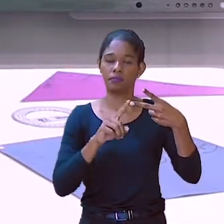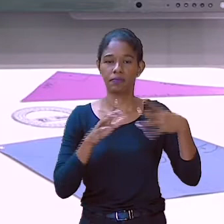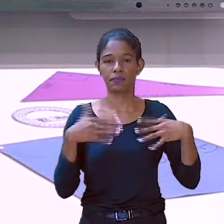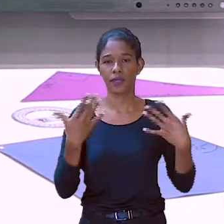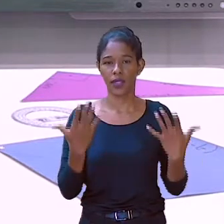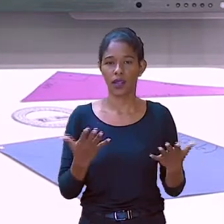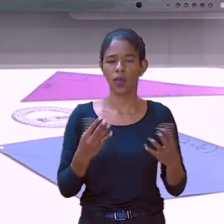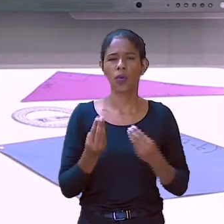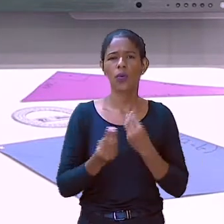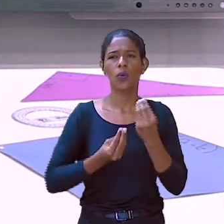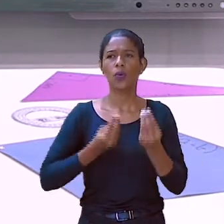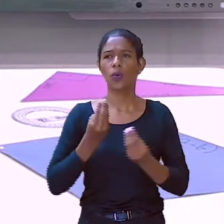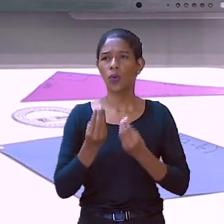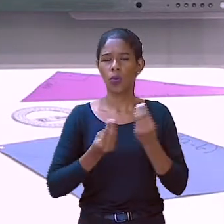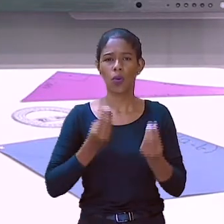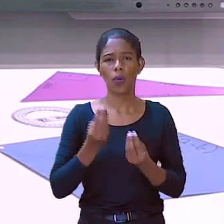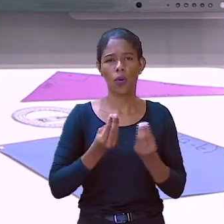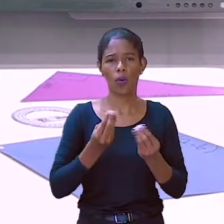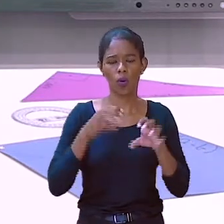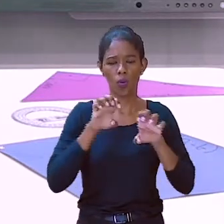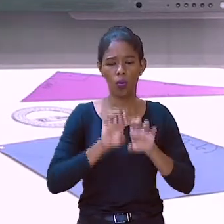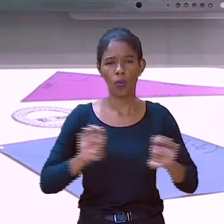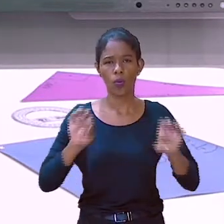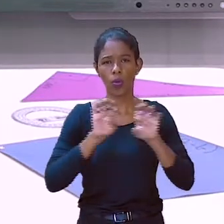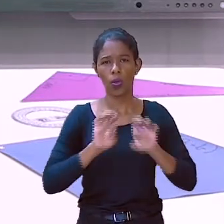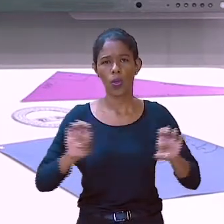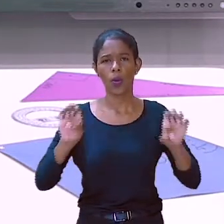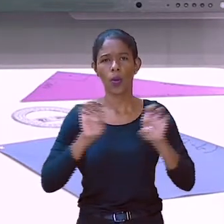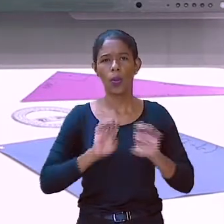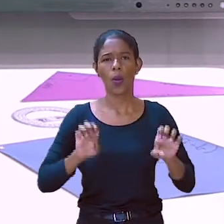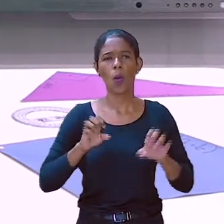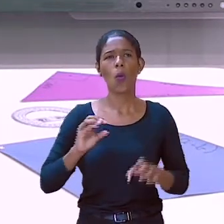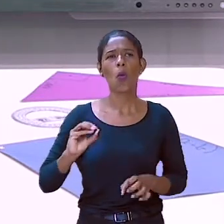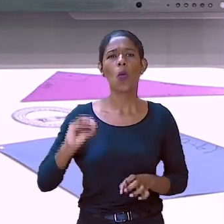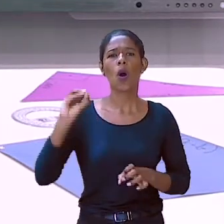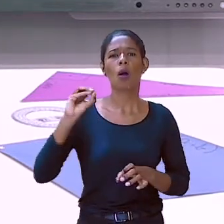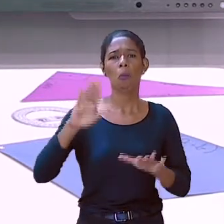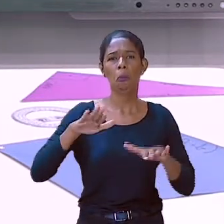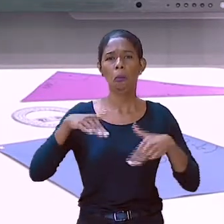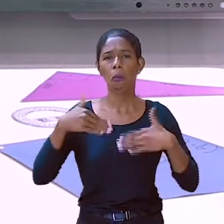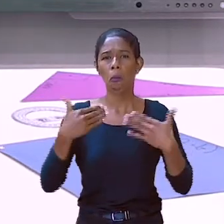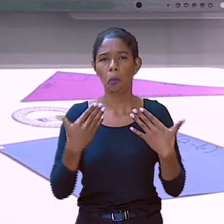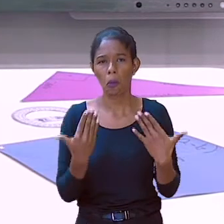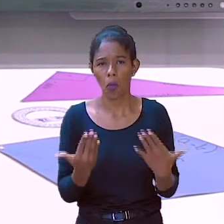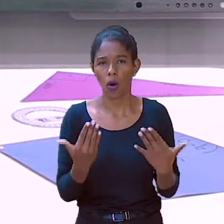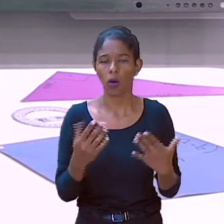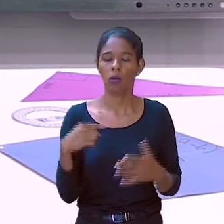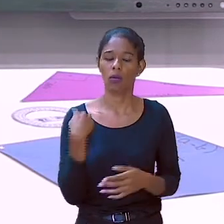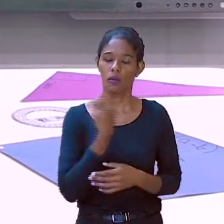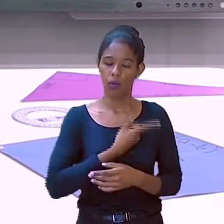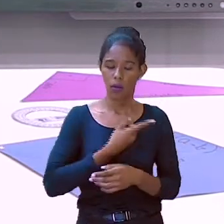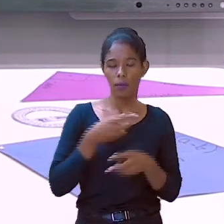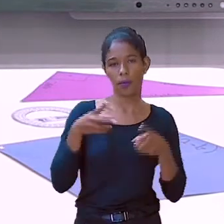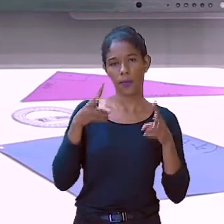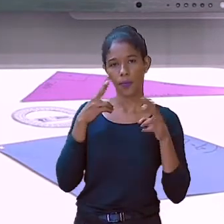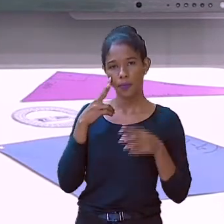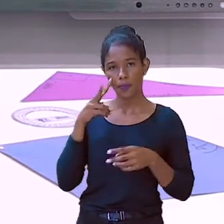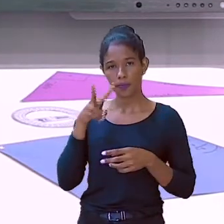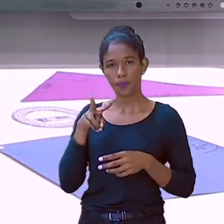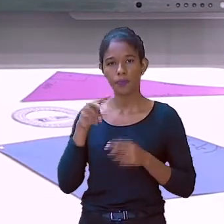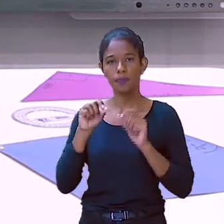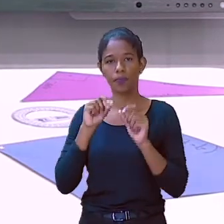os expoentes. Se tiver mais de uma incógnita, nós vamos somar os